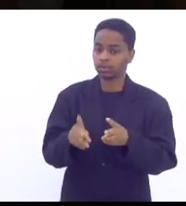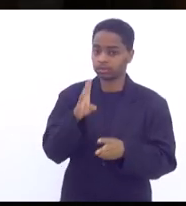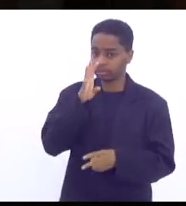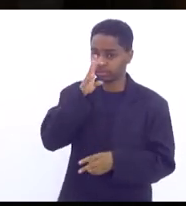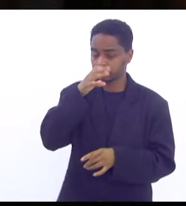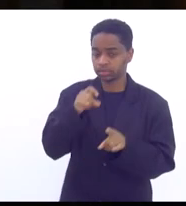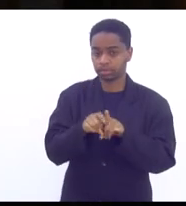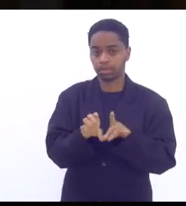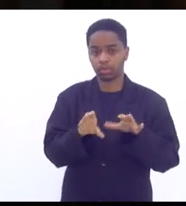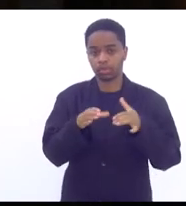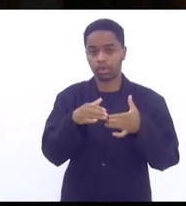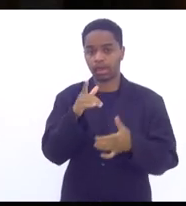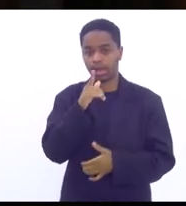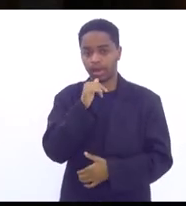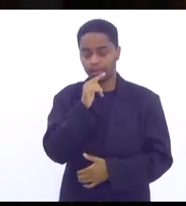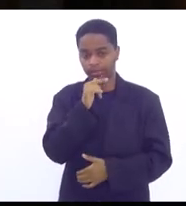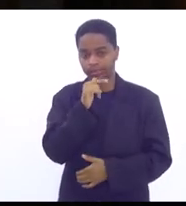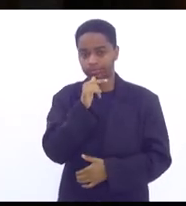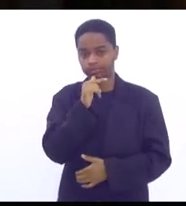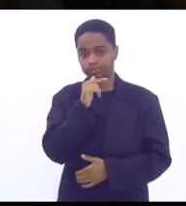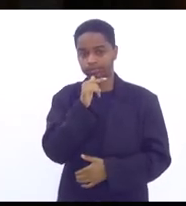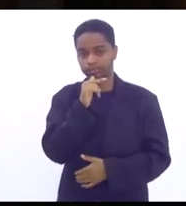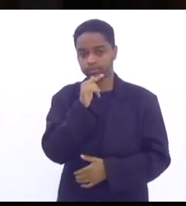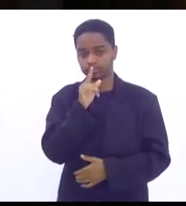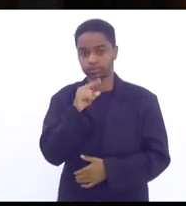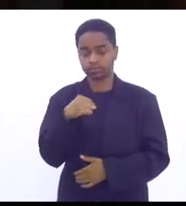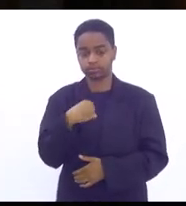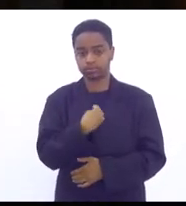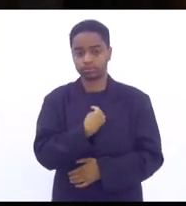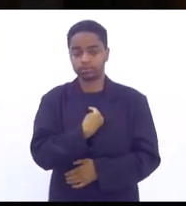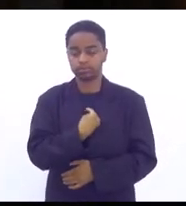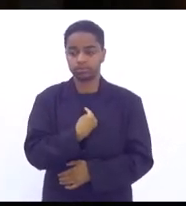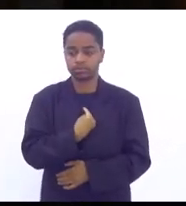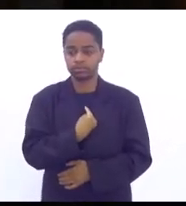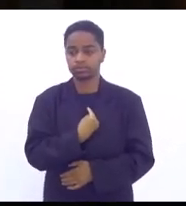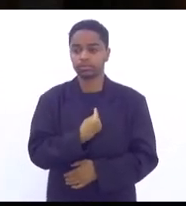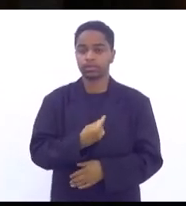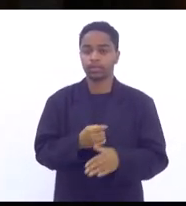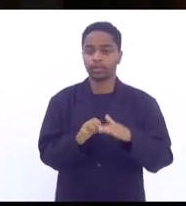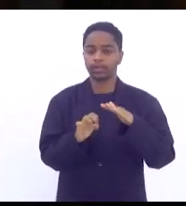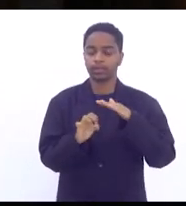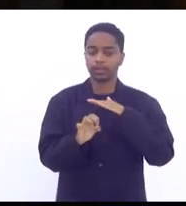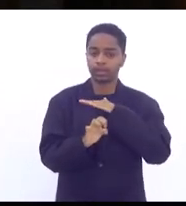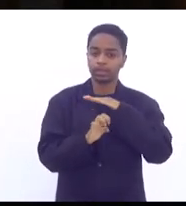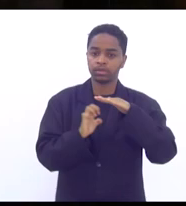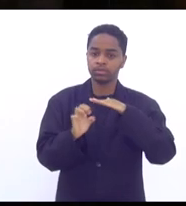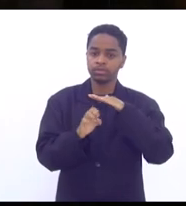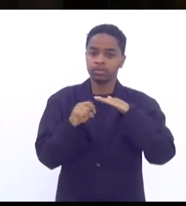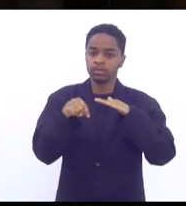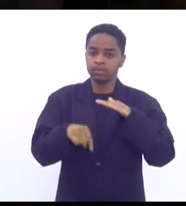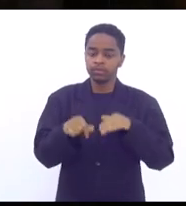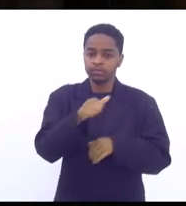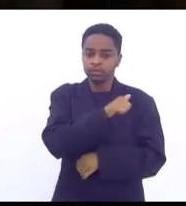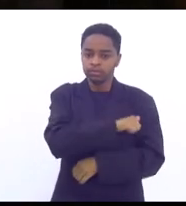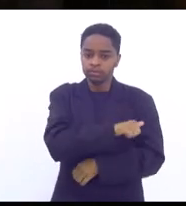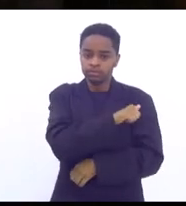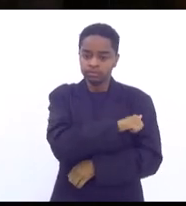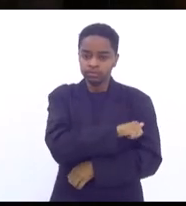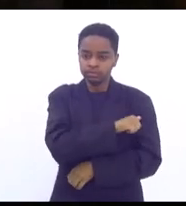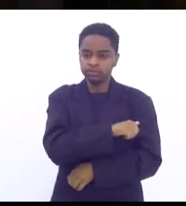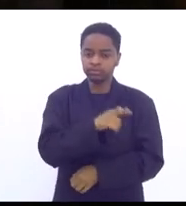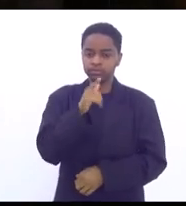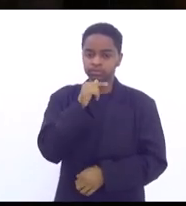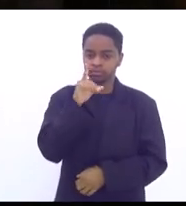de Águas, que é a nossa concessionária no Rio de Janeiro, a Rio Águas,